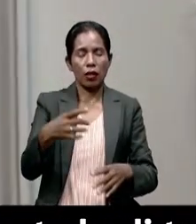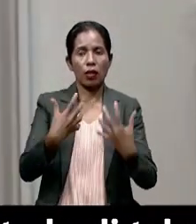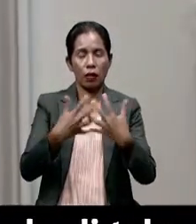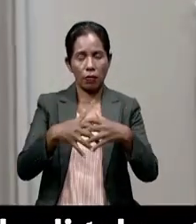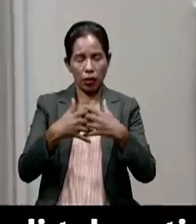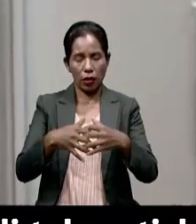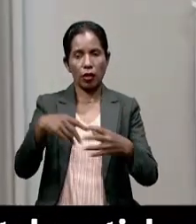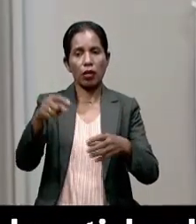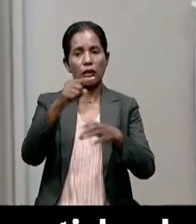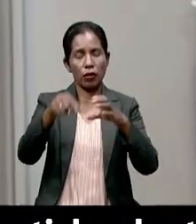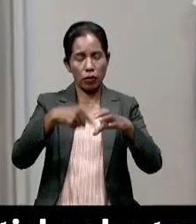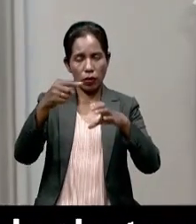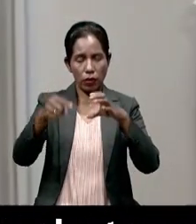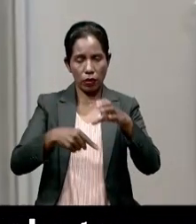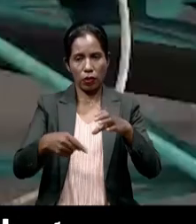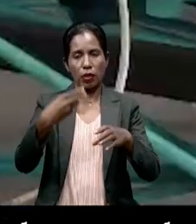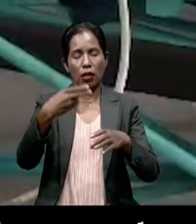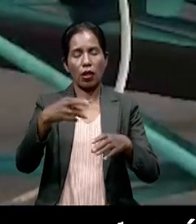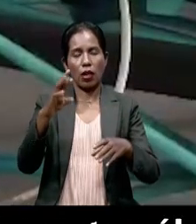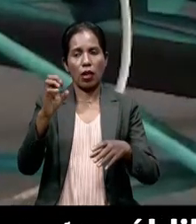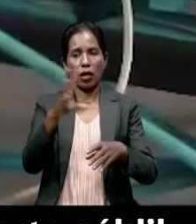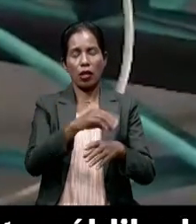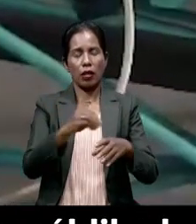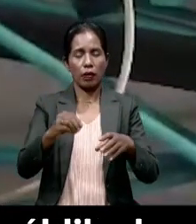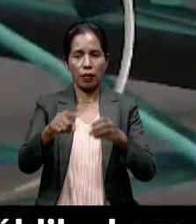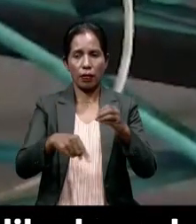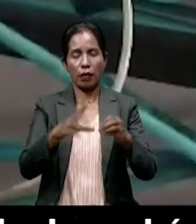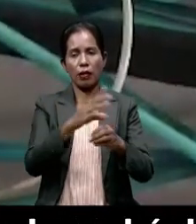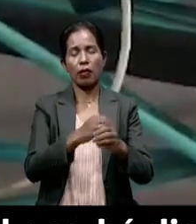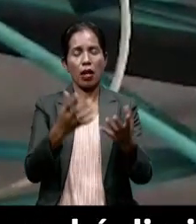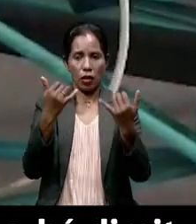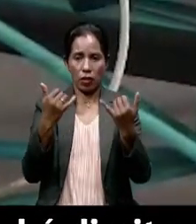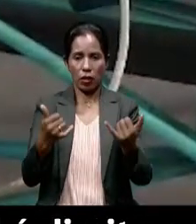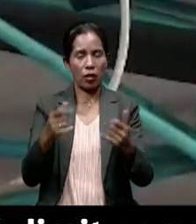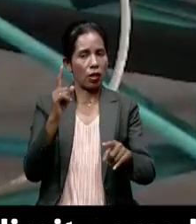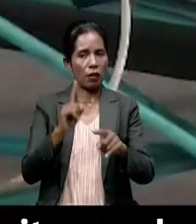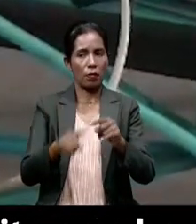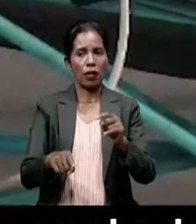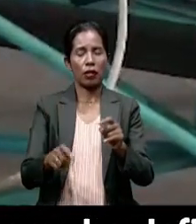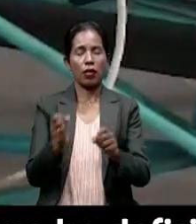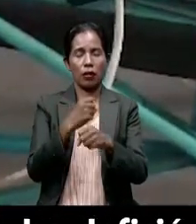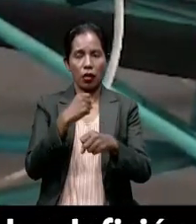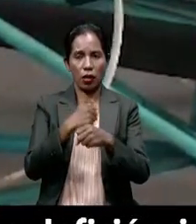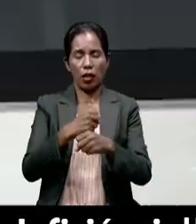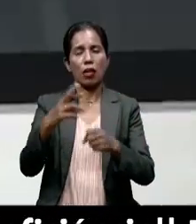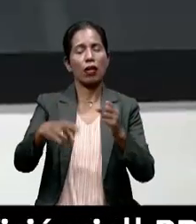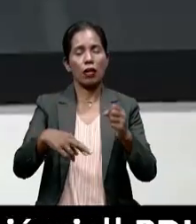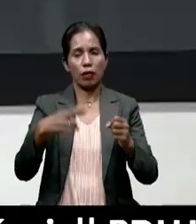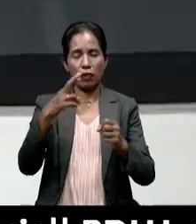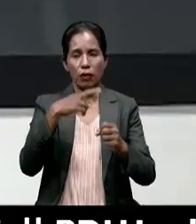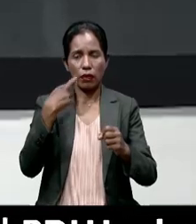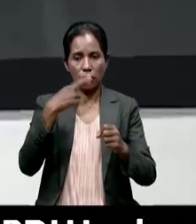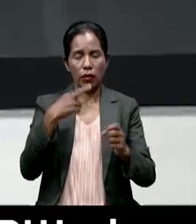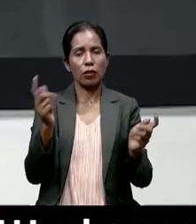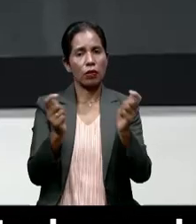hare marca JK80 Color Sorter, mos dadaun ne label halo pakotamento hare transforma pa